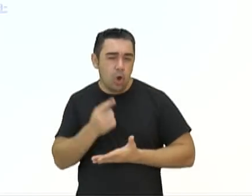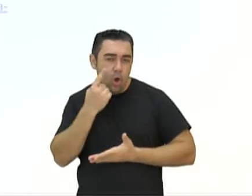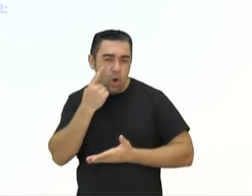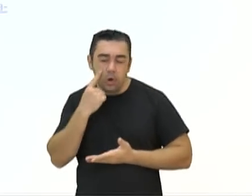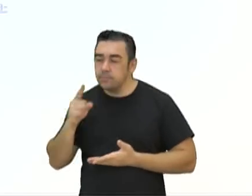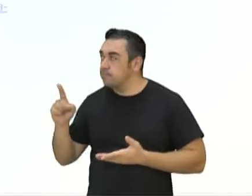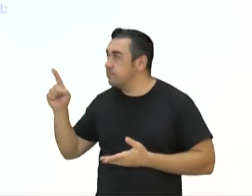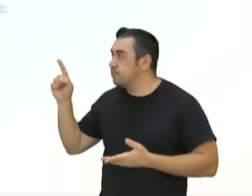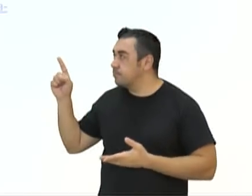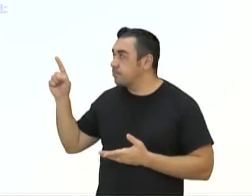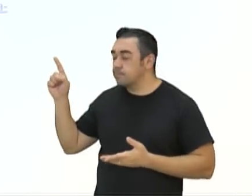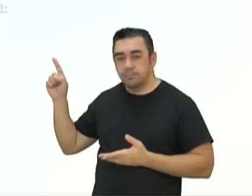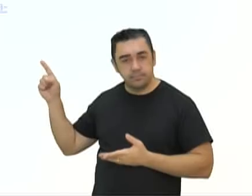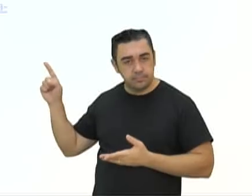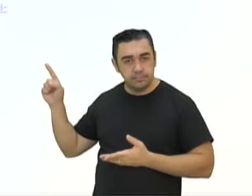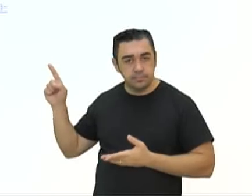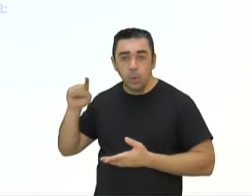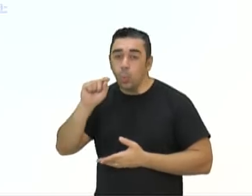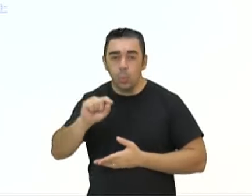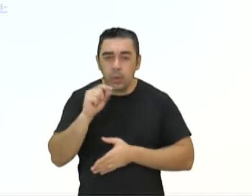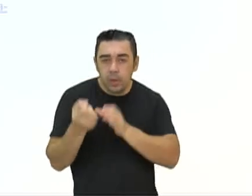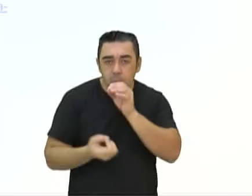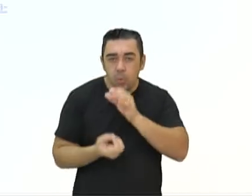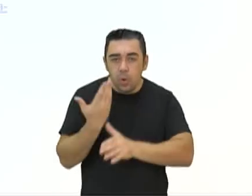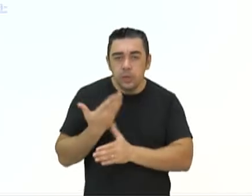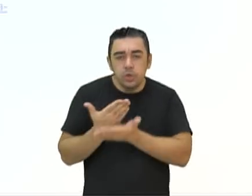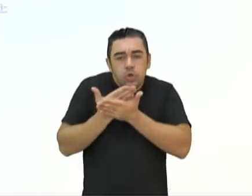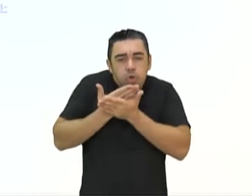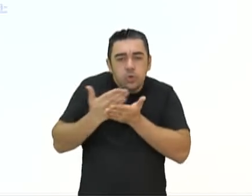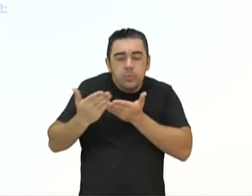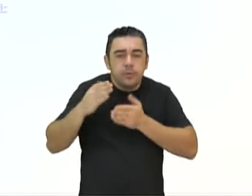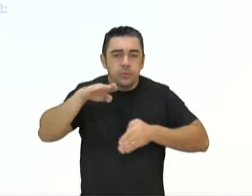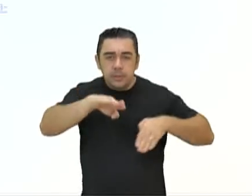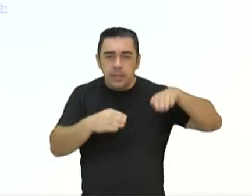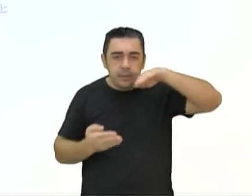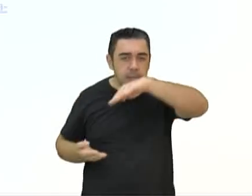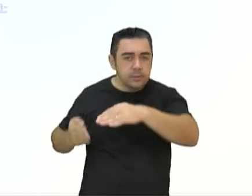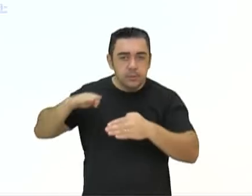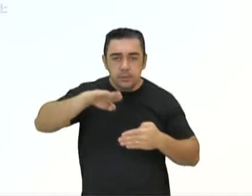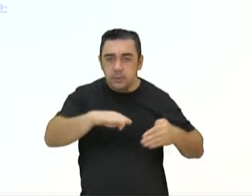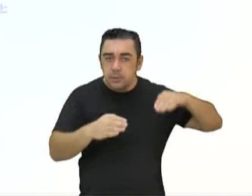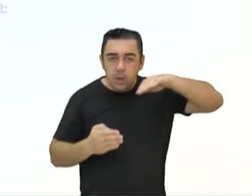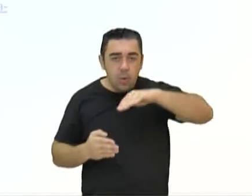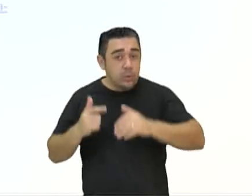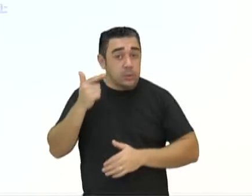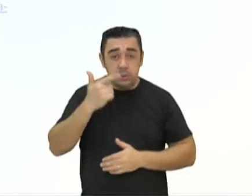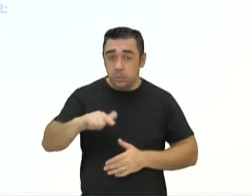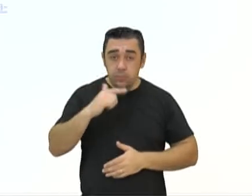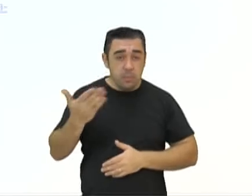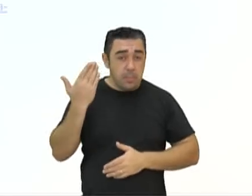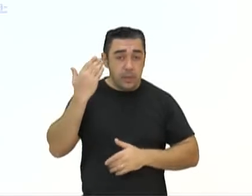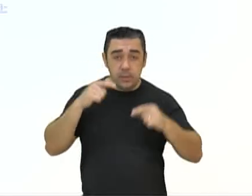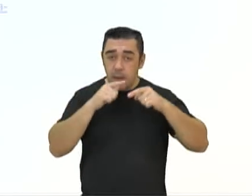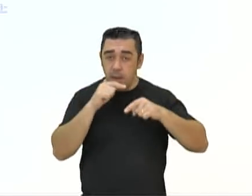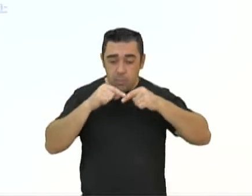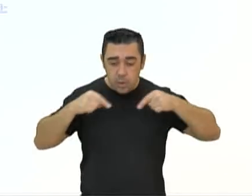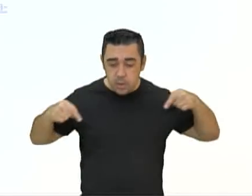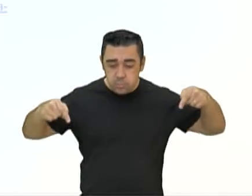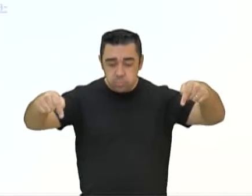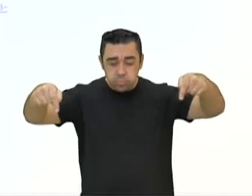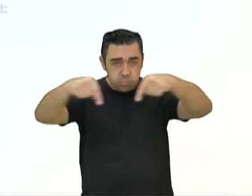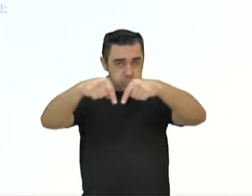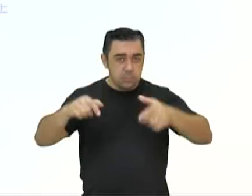Essa modalidade remete às origens da natação, quando ainda não haviam piscinas. Uma das